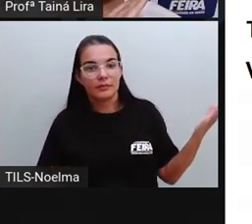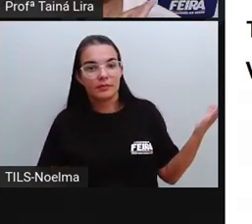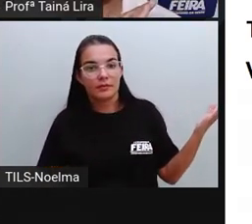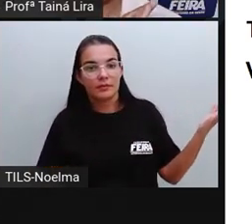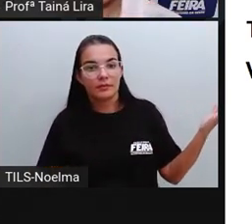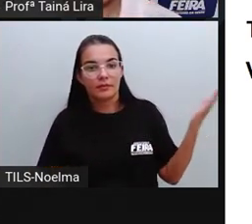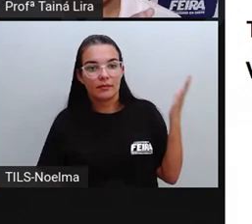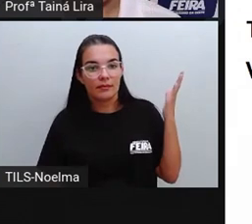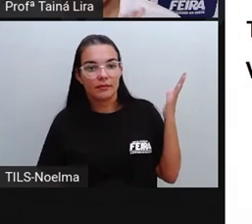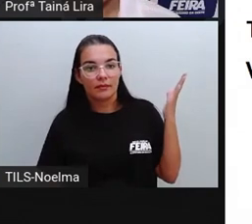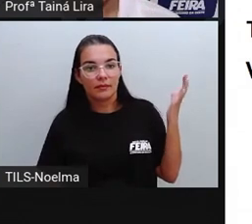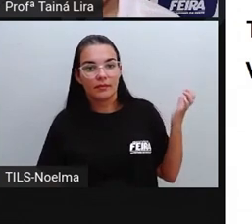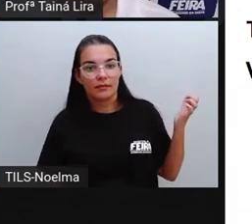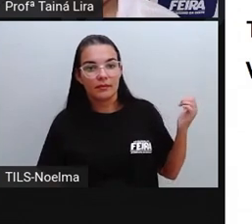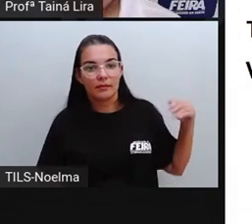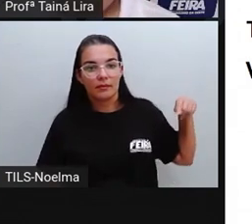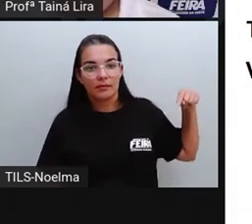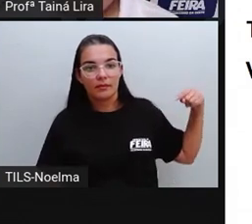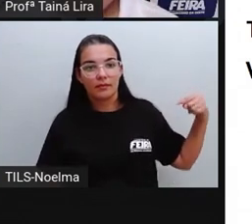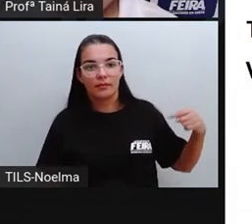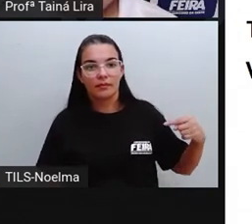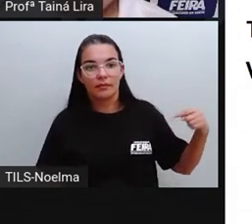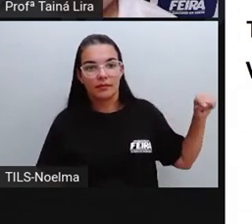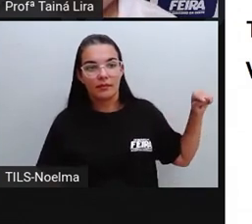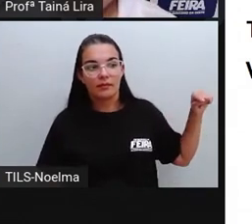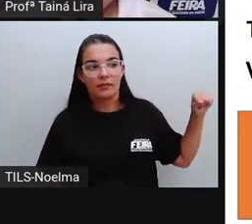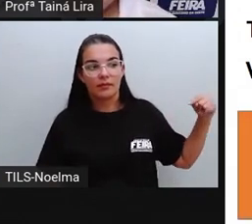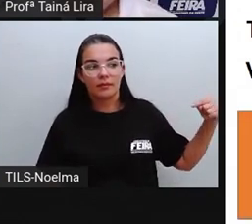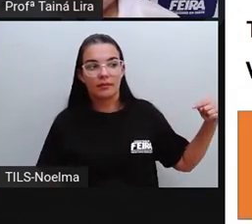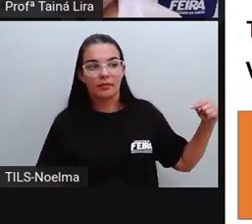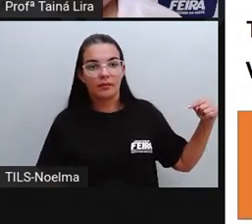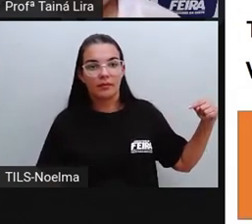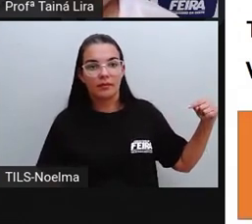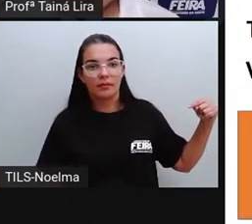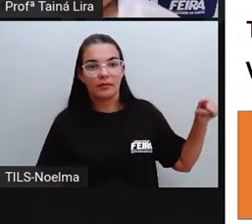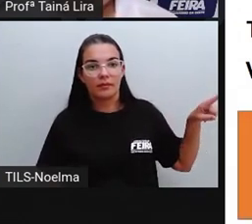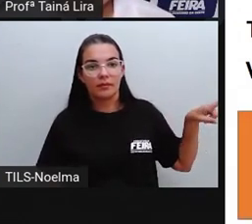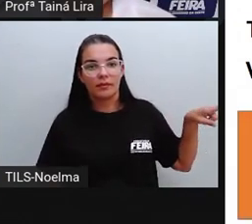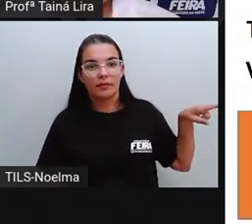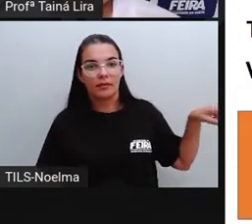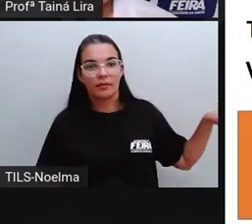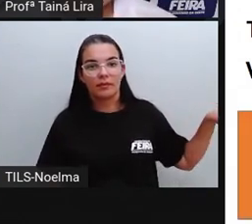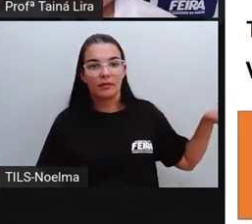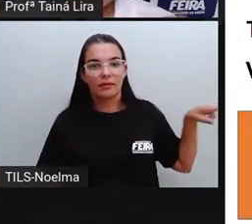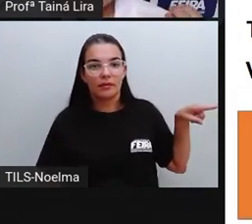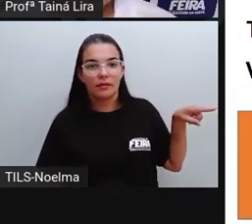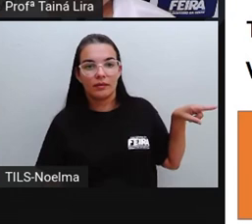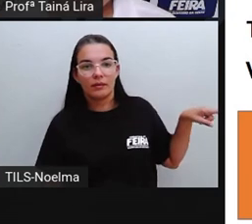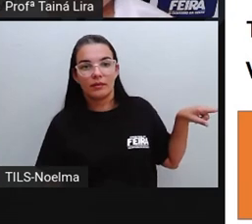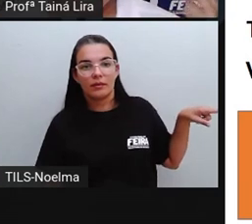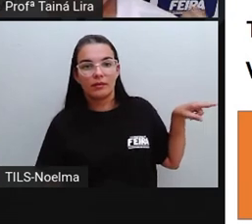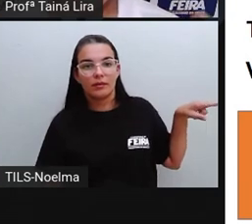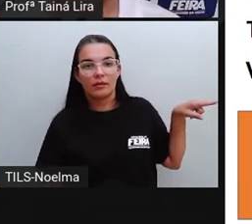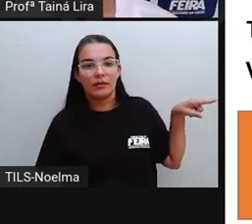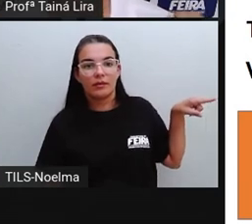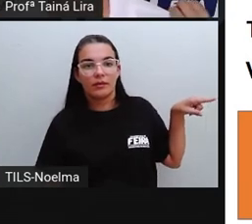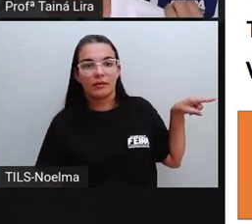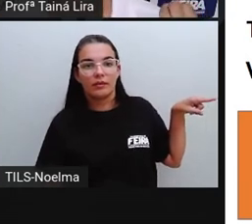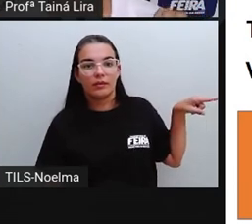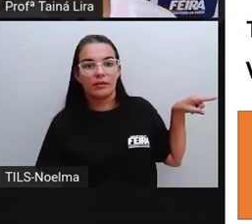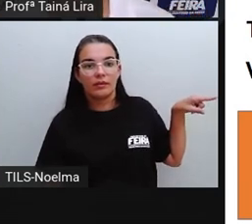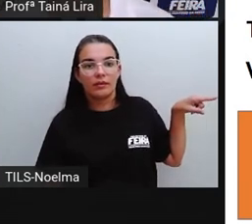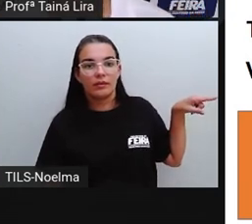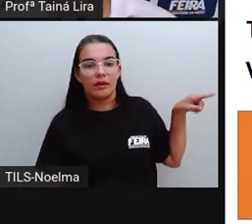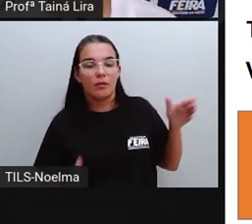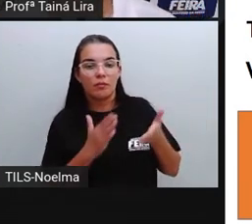que decompor é quebrar, tá? Então, olha lá. Os pontos de Murilo, ele fez 21 pontos. Então, como foi